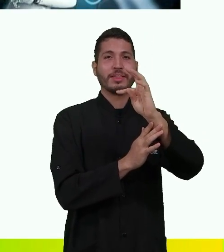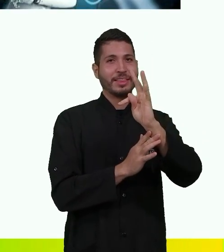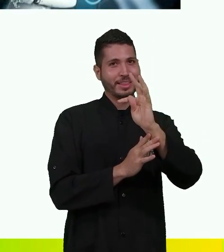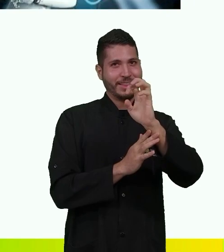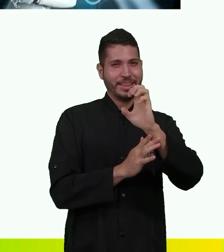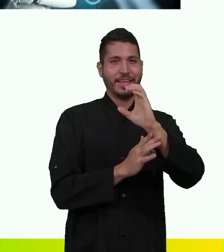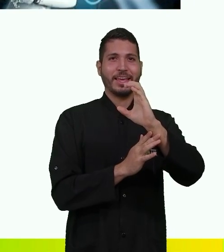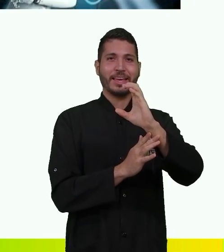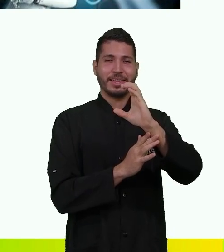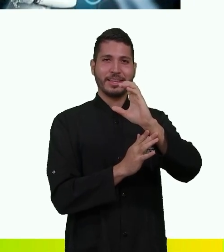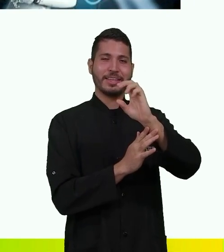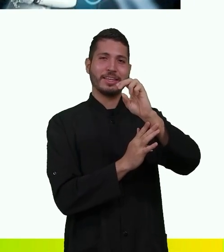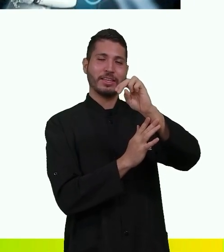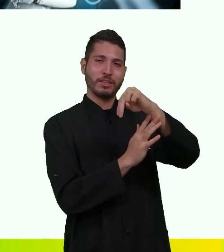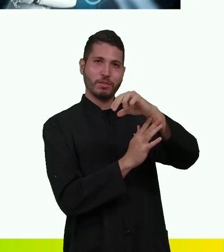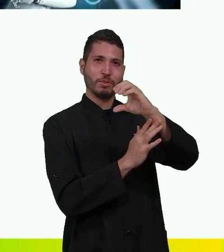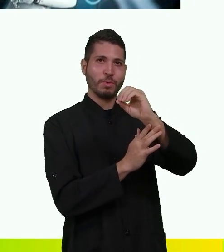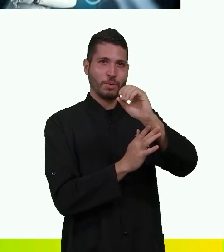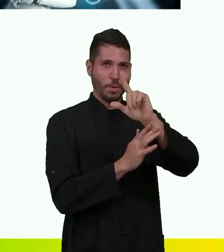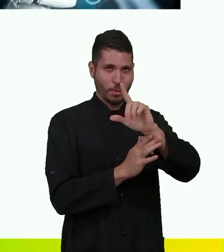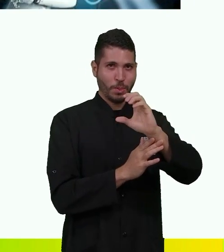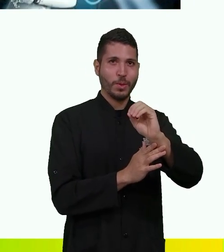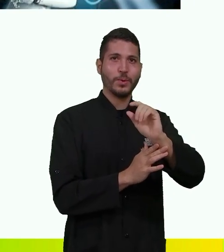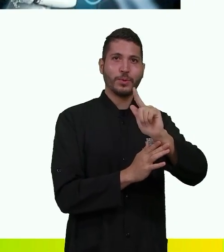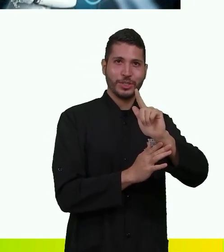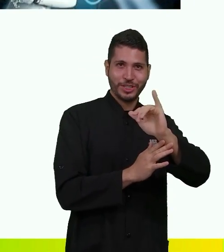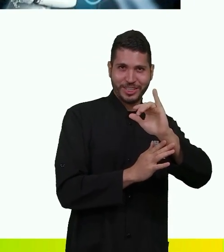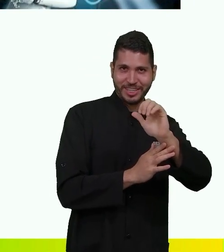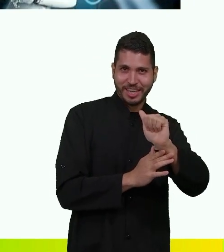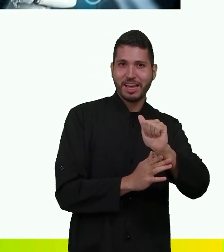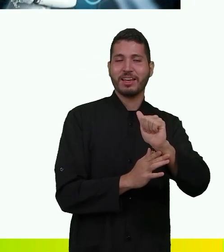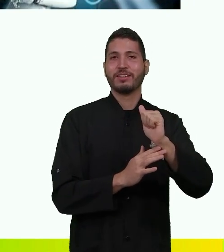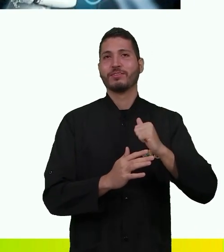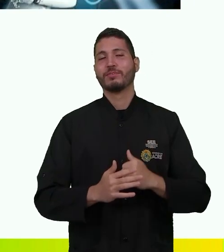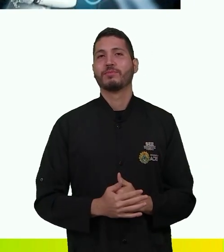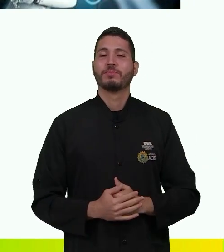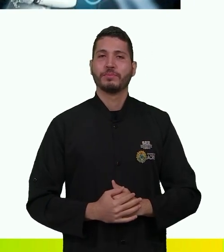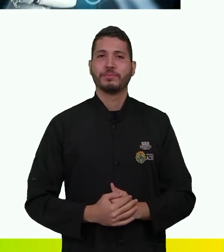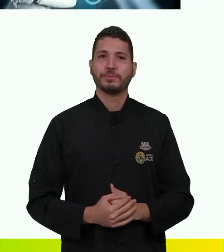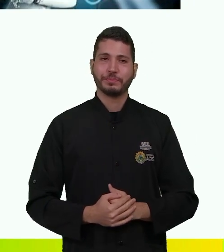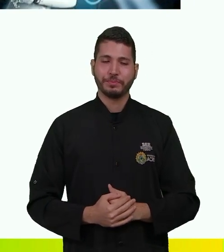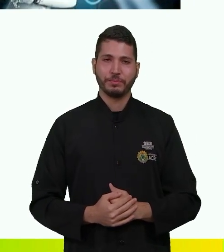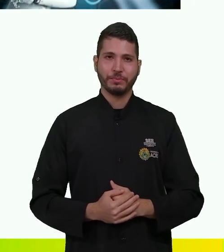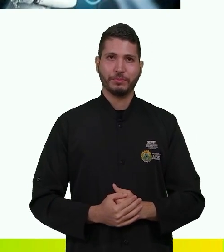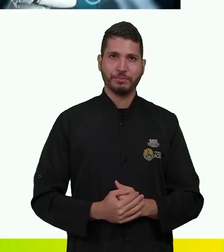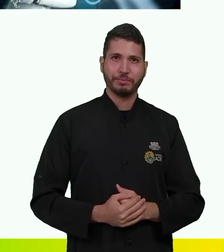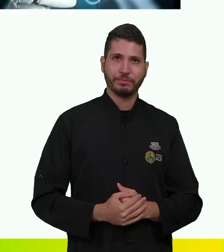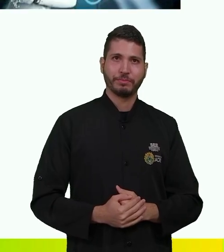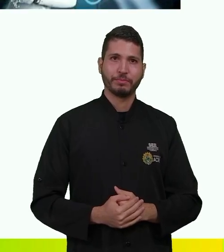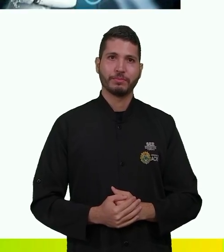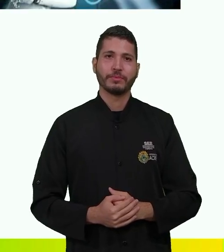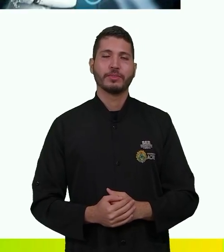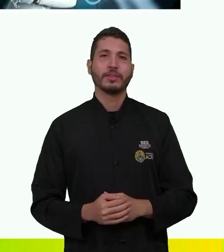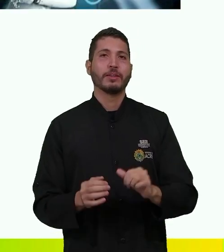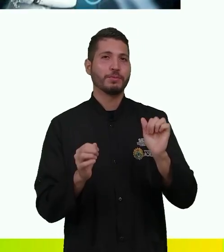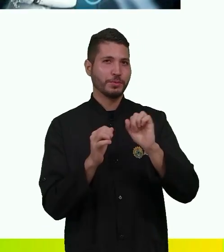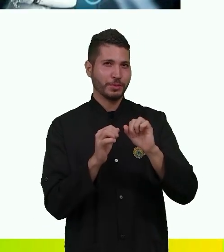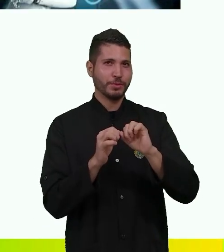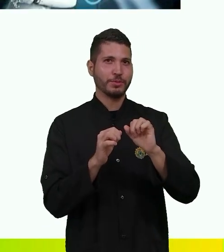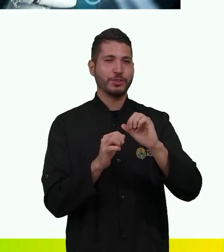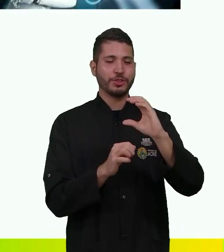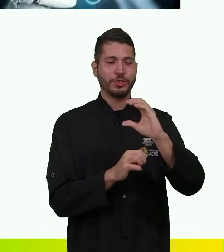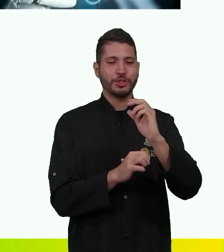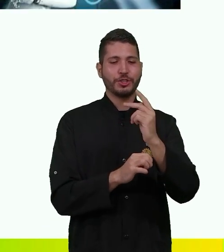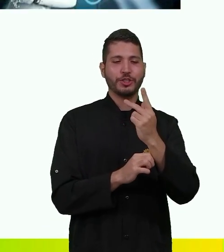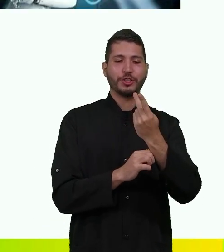sistemas, permitindo mobilidade e flexibilidade na gestão, principalmente a produção de chips, né? Os chips, todo